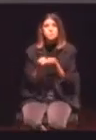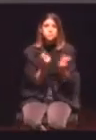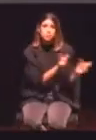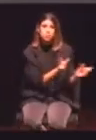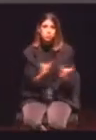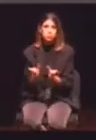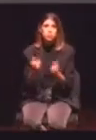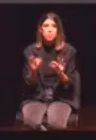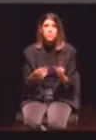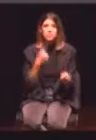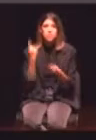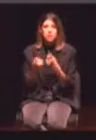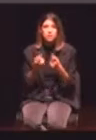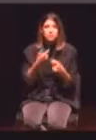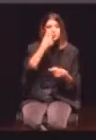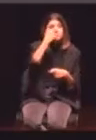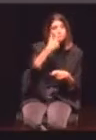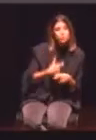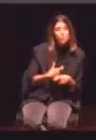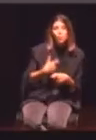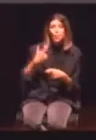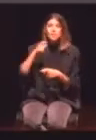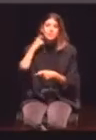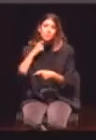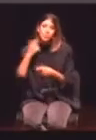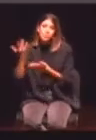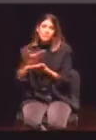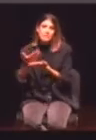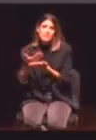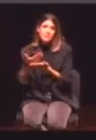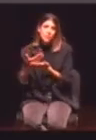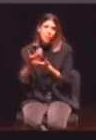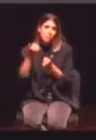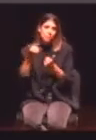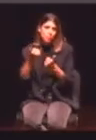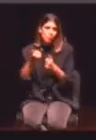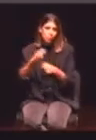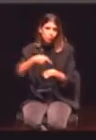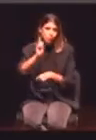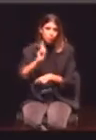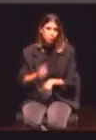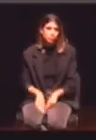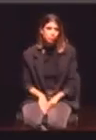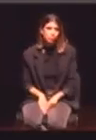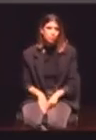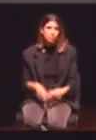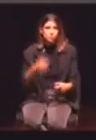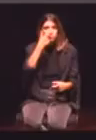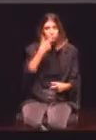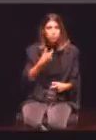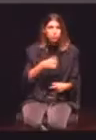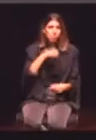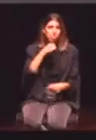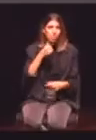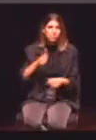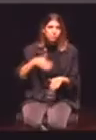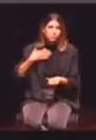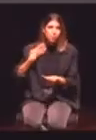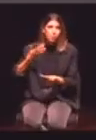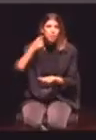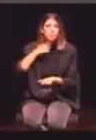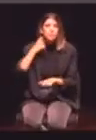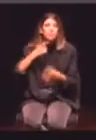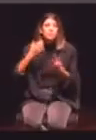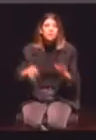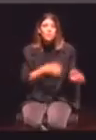nem sempre as relações entre as pessoas e a fauna urbana são conhecidas com a profundidade necessária. Os verdes fizeram questão de